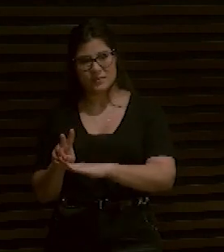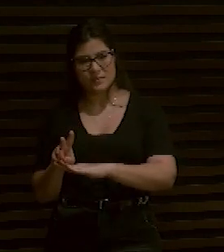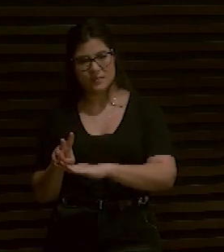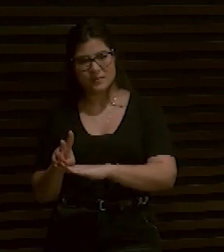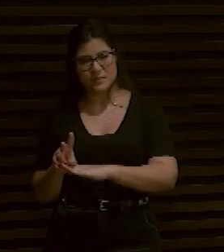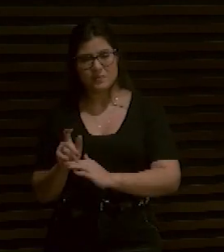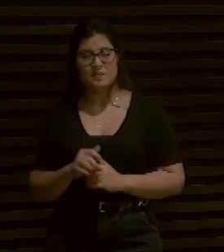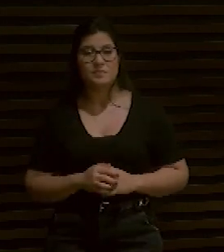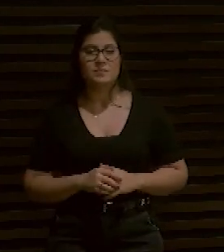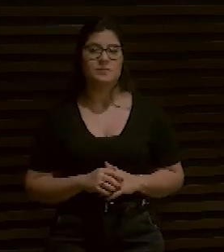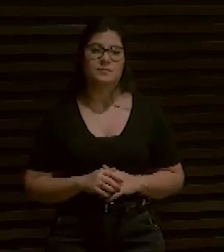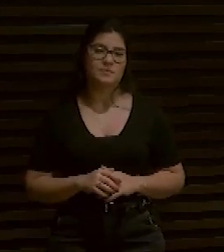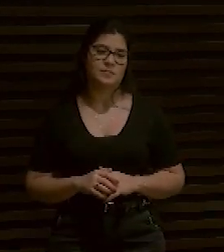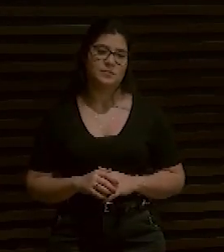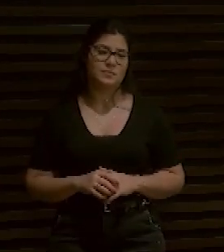fez sucumbir.